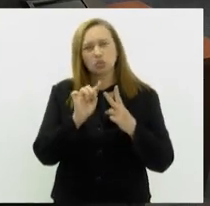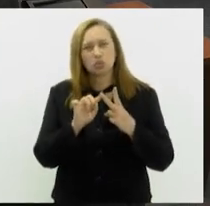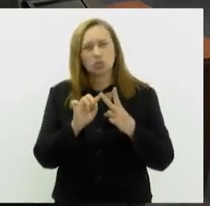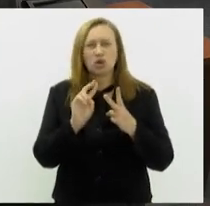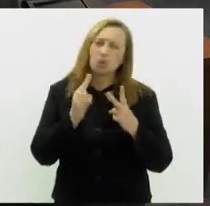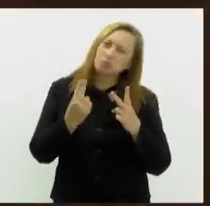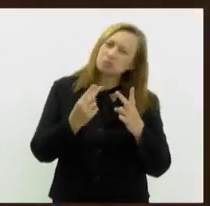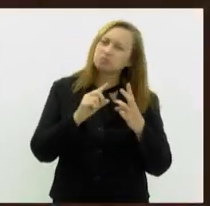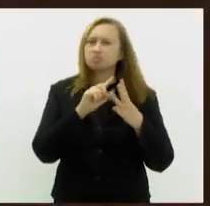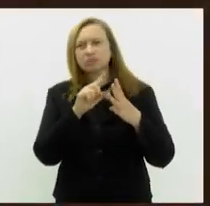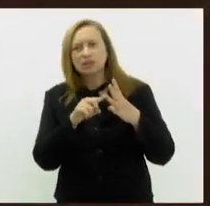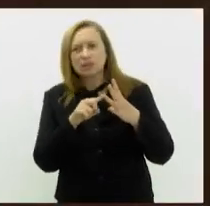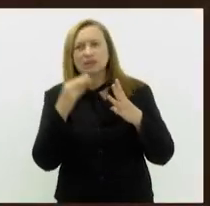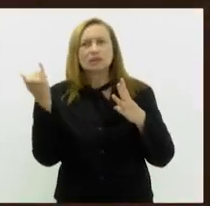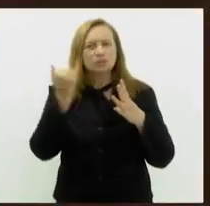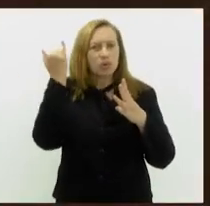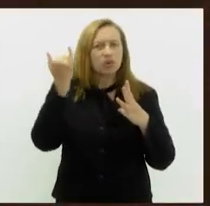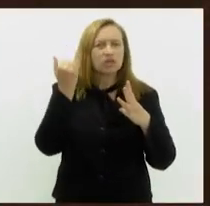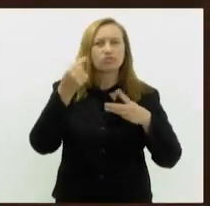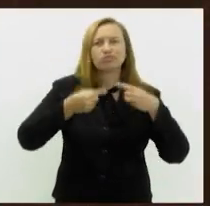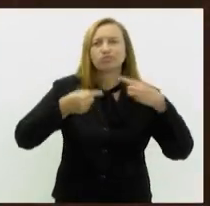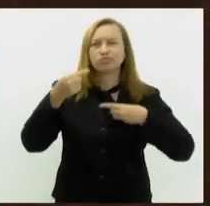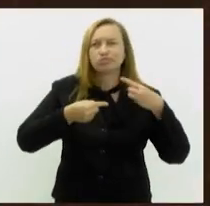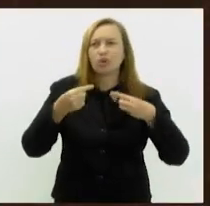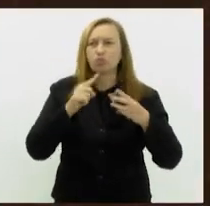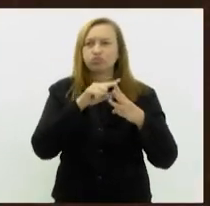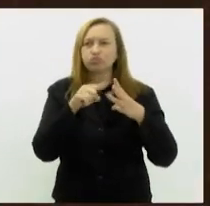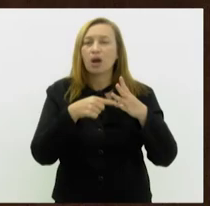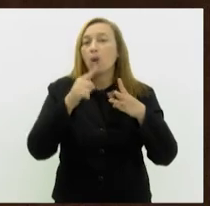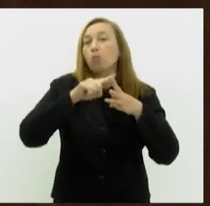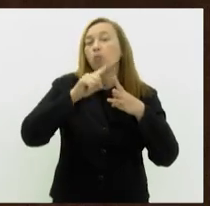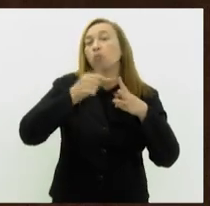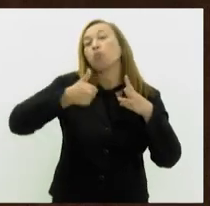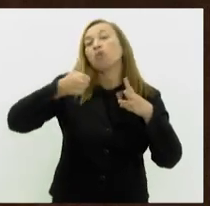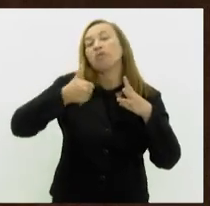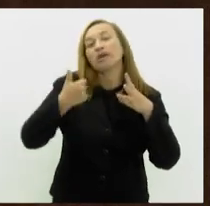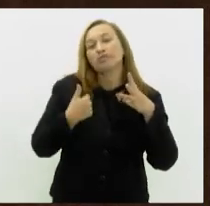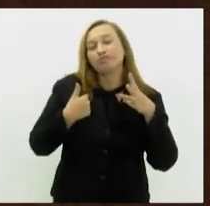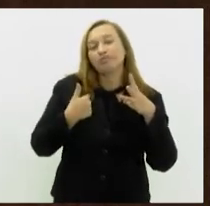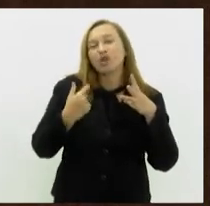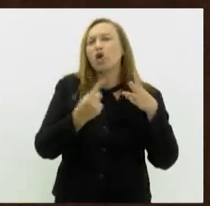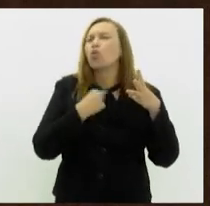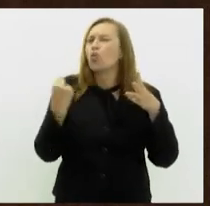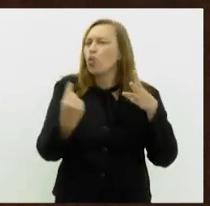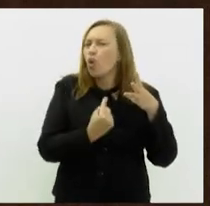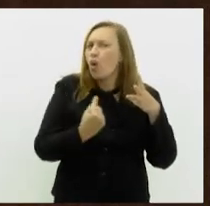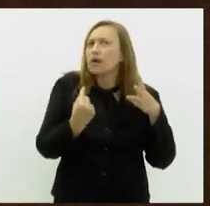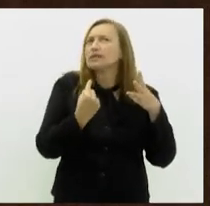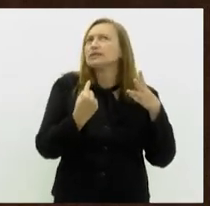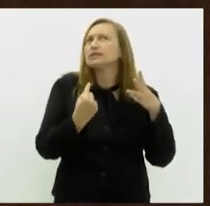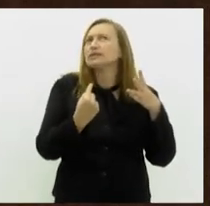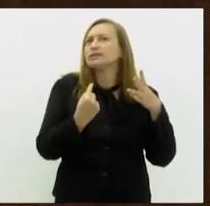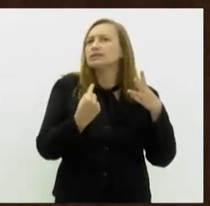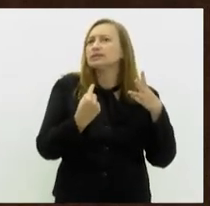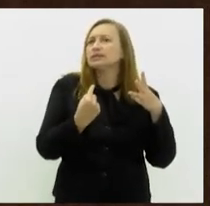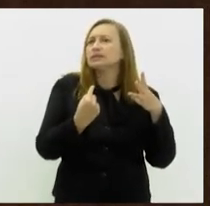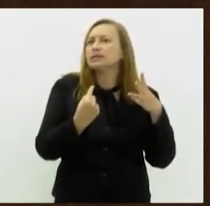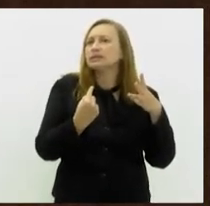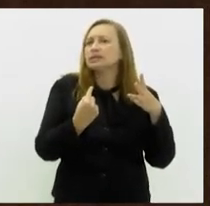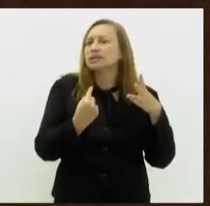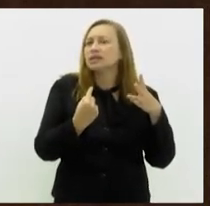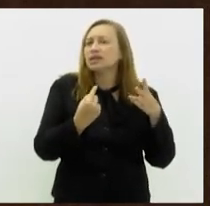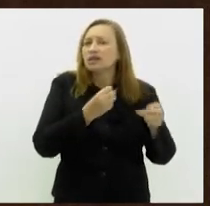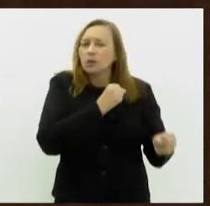que eu penso serem importantes sobre esse debate. O primeiro deles é que nós devemos